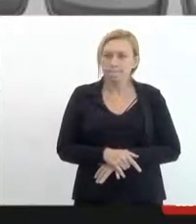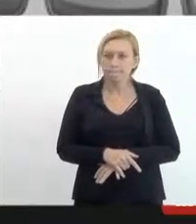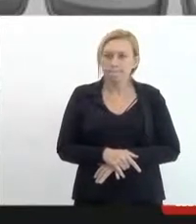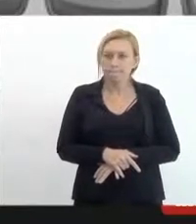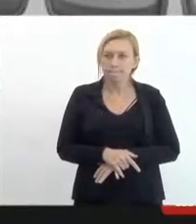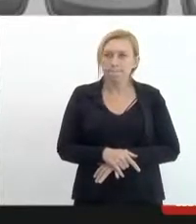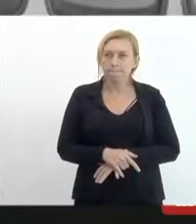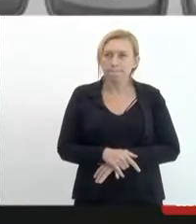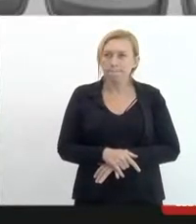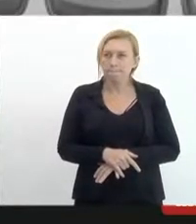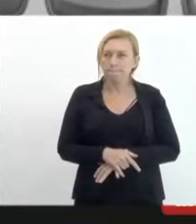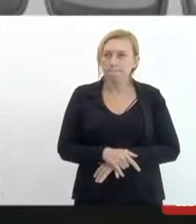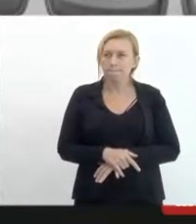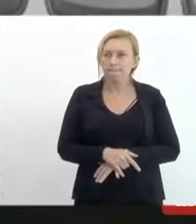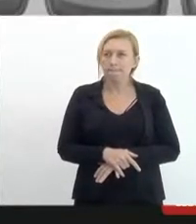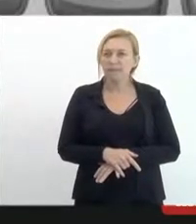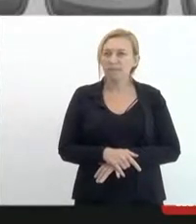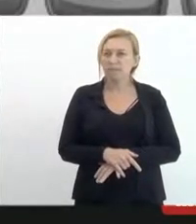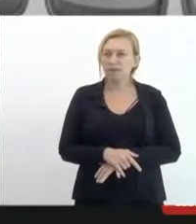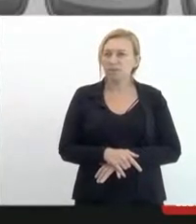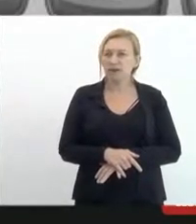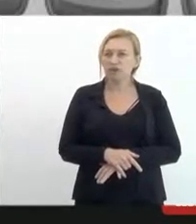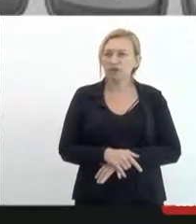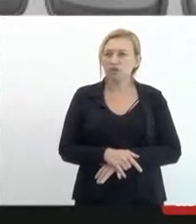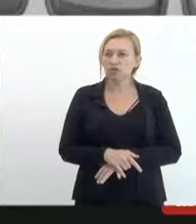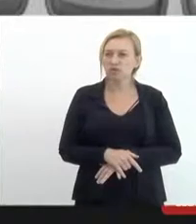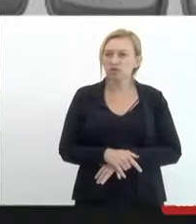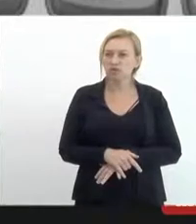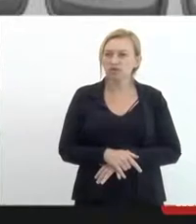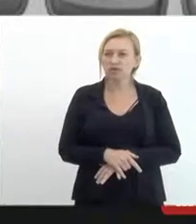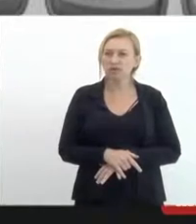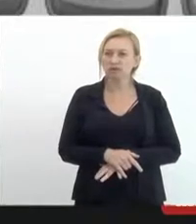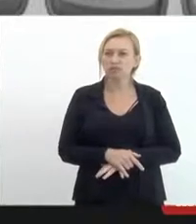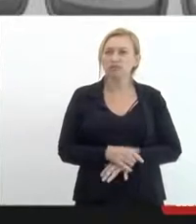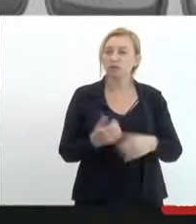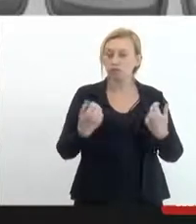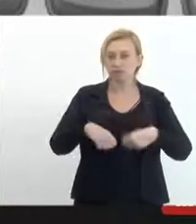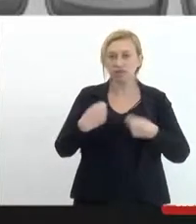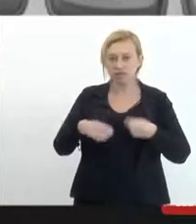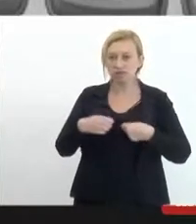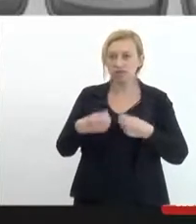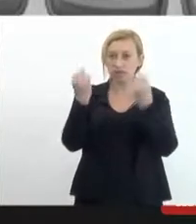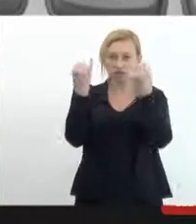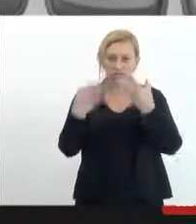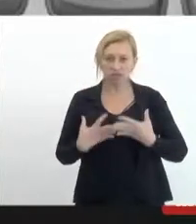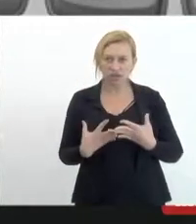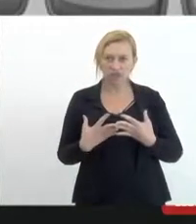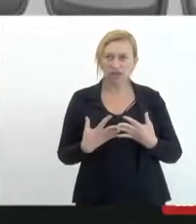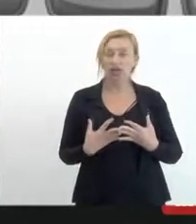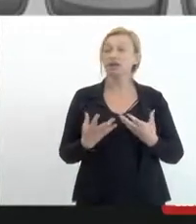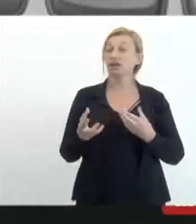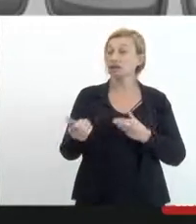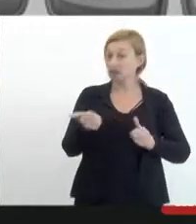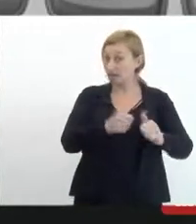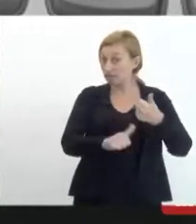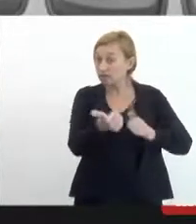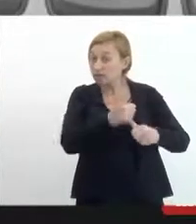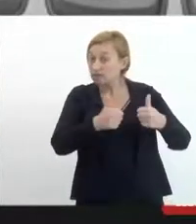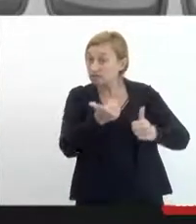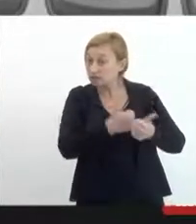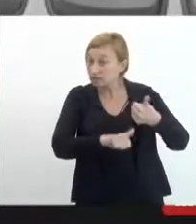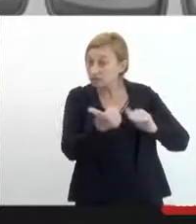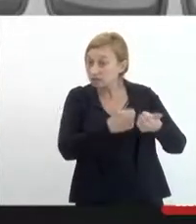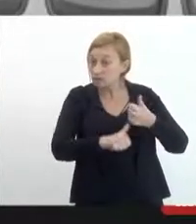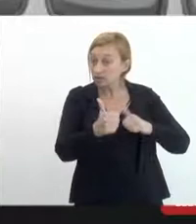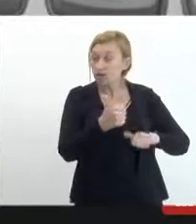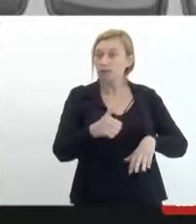realizada. Então, eu posso e preciso informar e esclarecer que essa avaliação para o